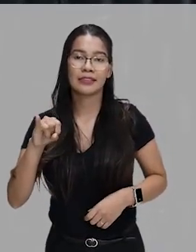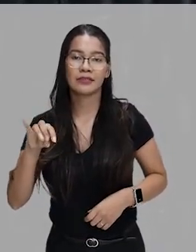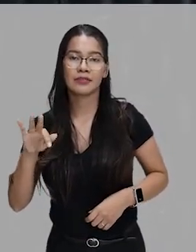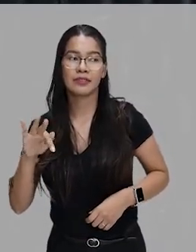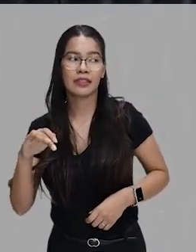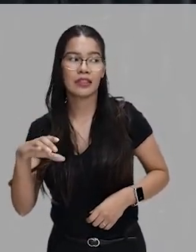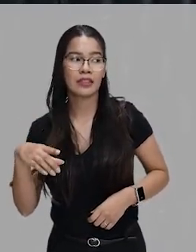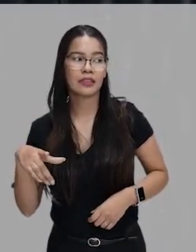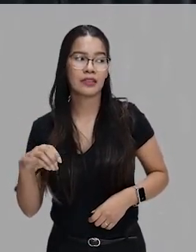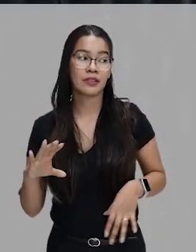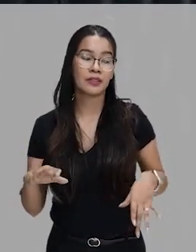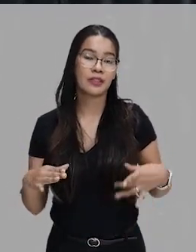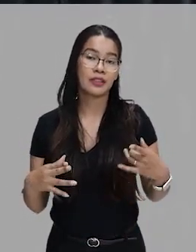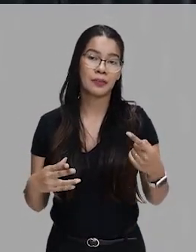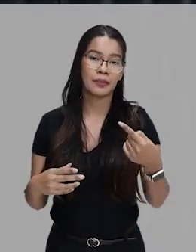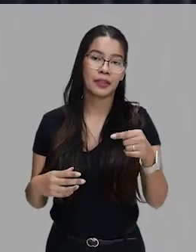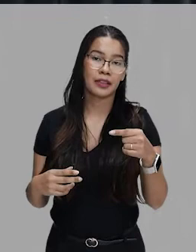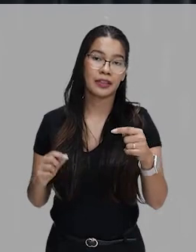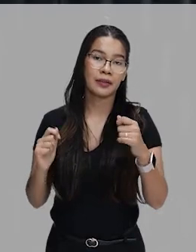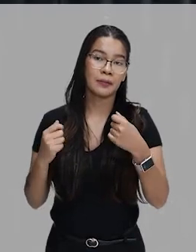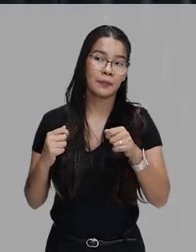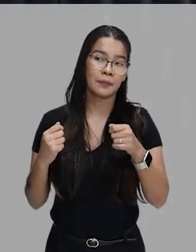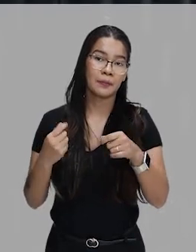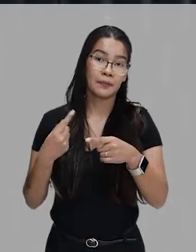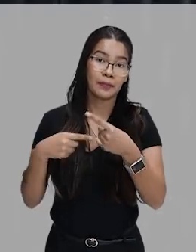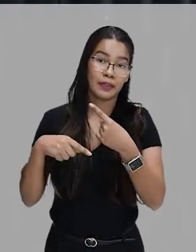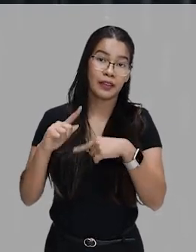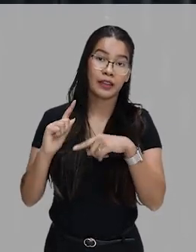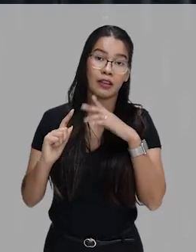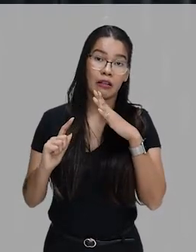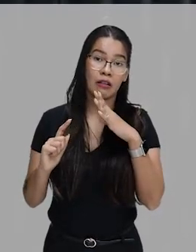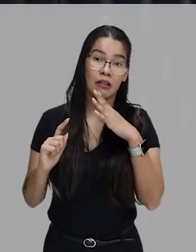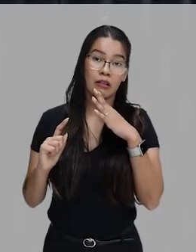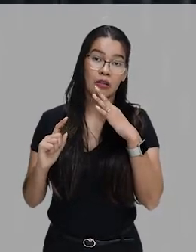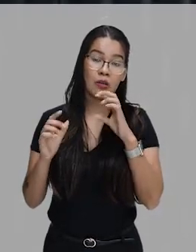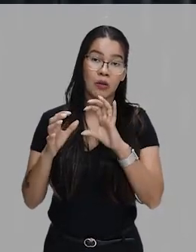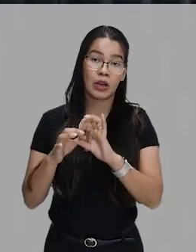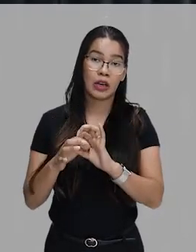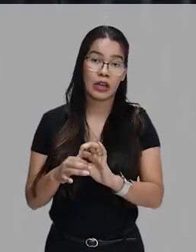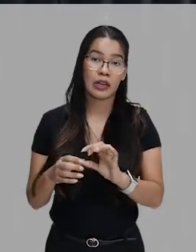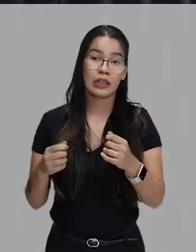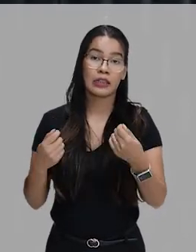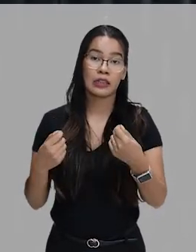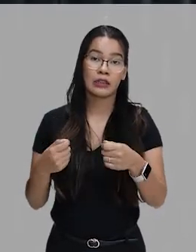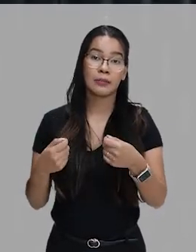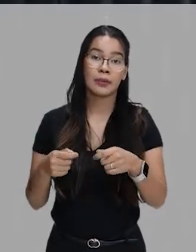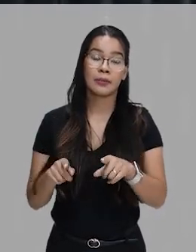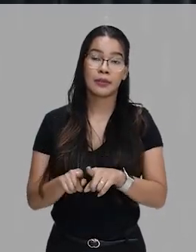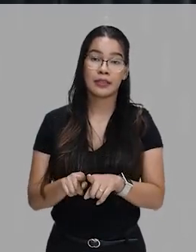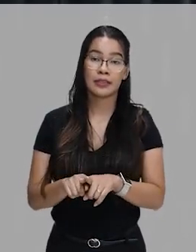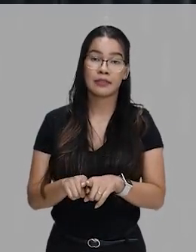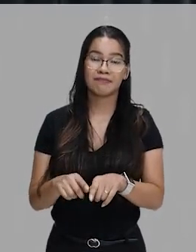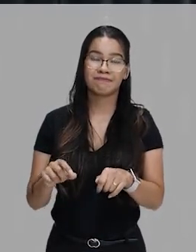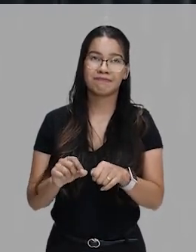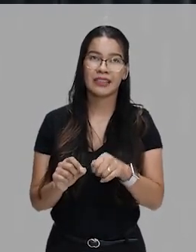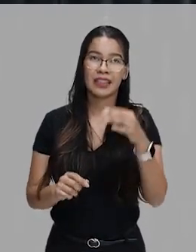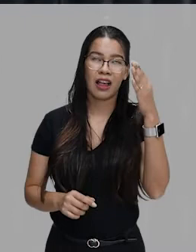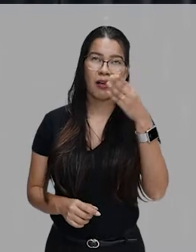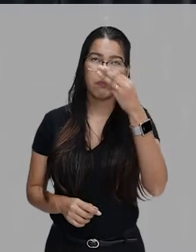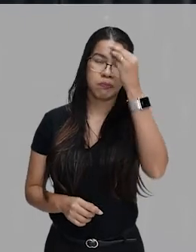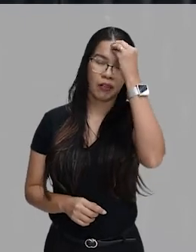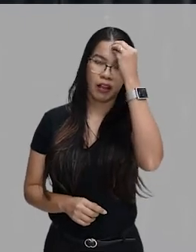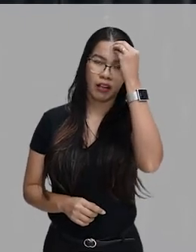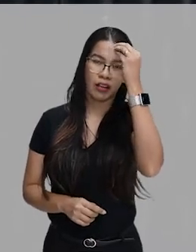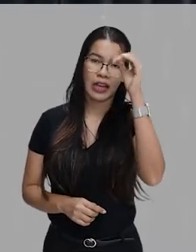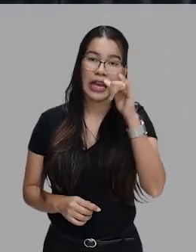que, além de conhecer o contexto, você precisa dar uma memorizada nas conjunções. Por exemplo, as